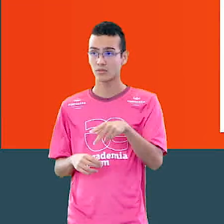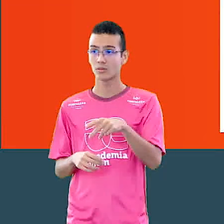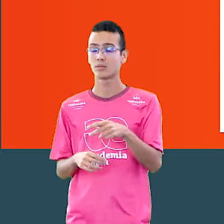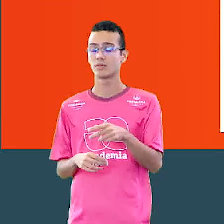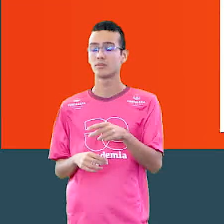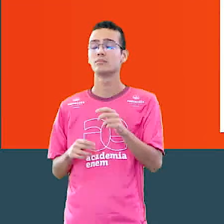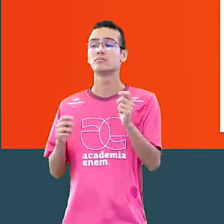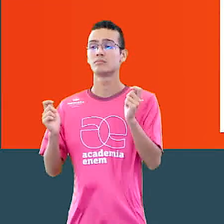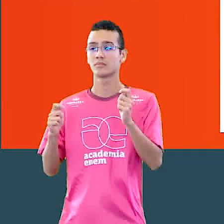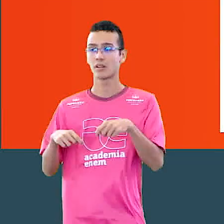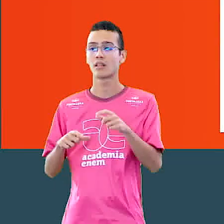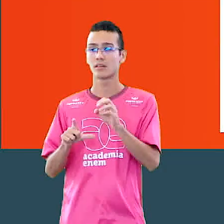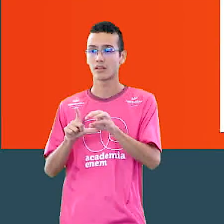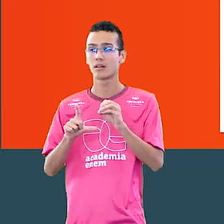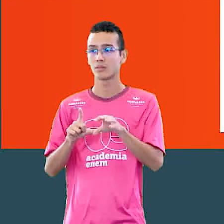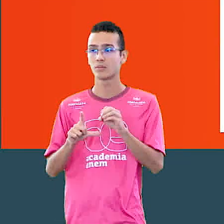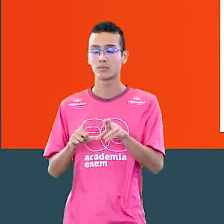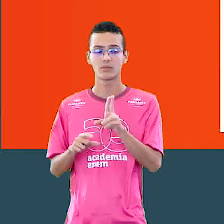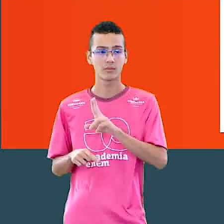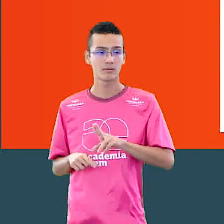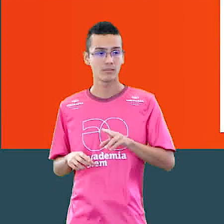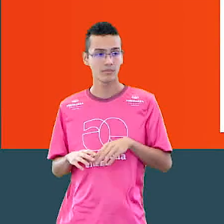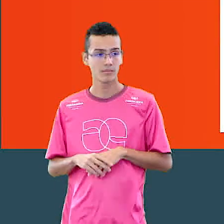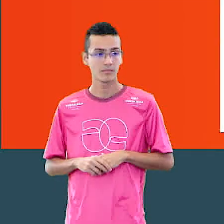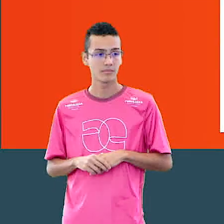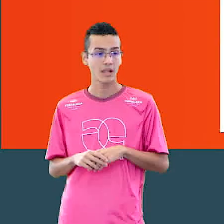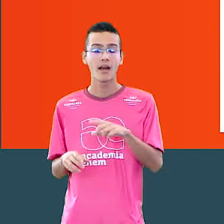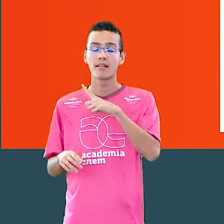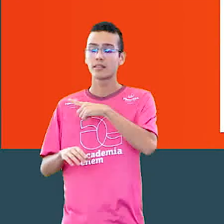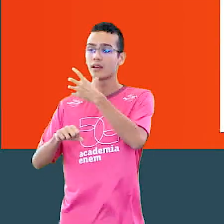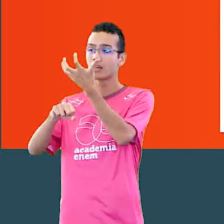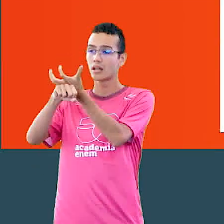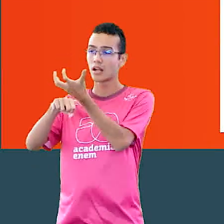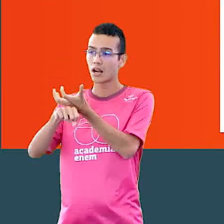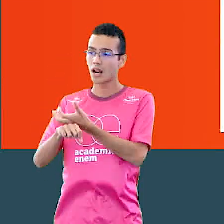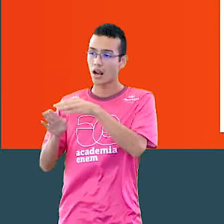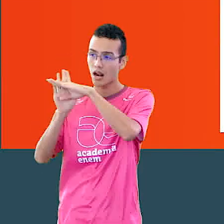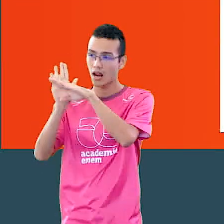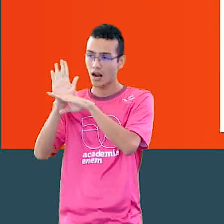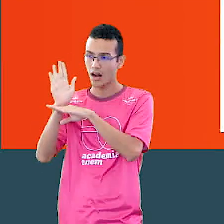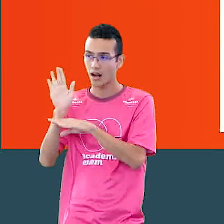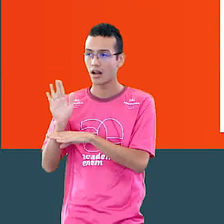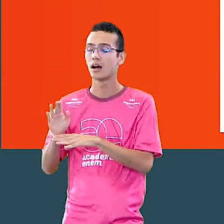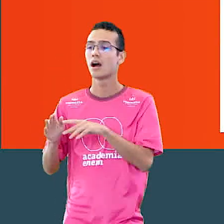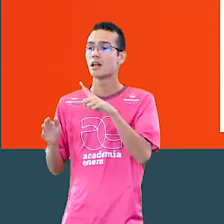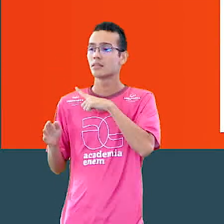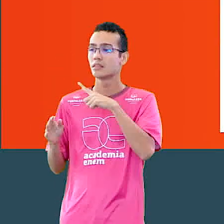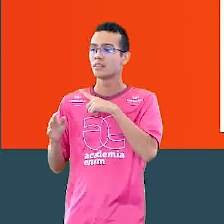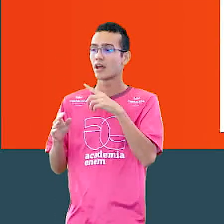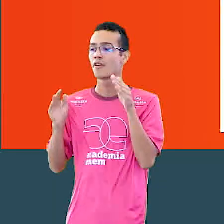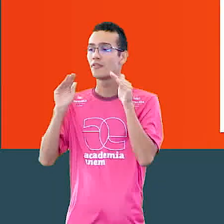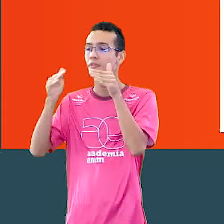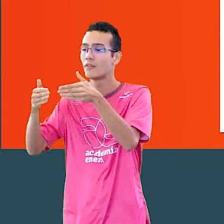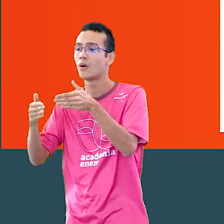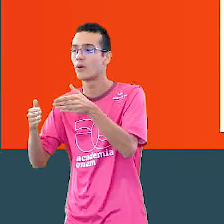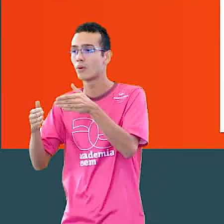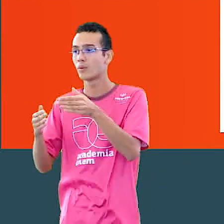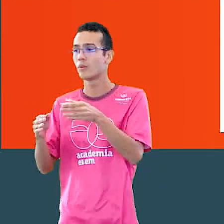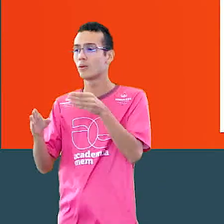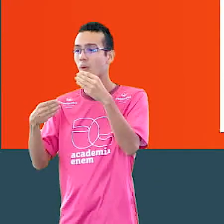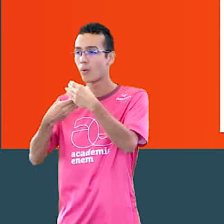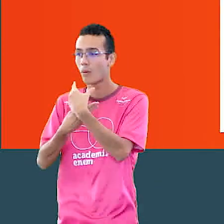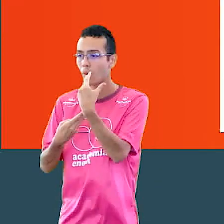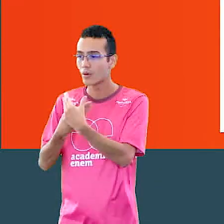carga das cadeiras, das disciplinas, existem disciplinas específicas para ajudar, para orientar você a sair um